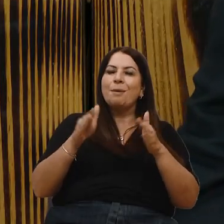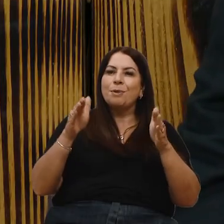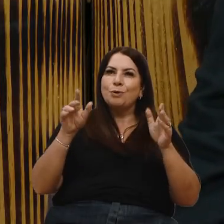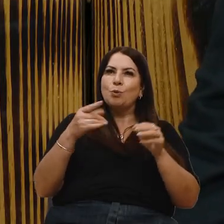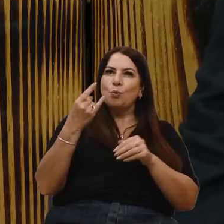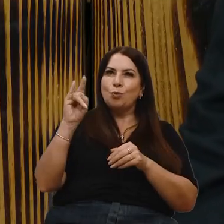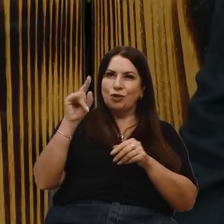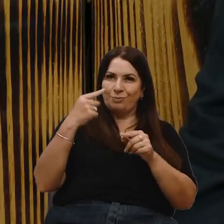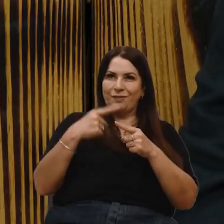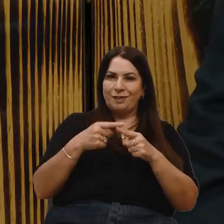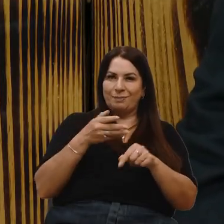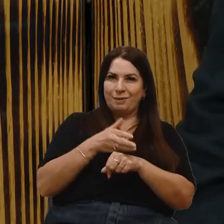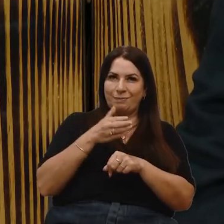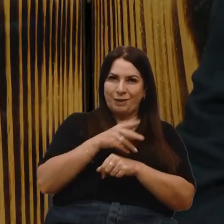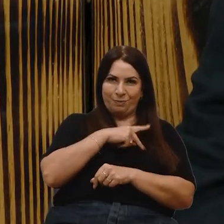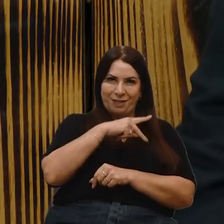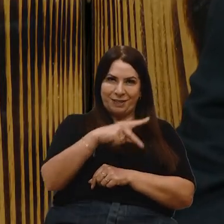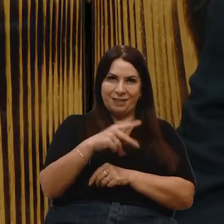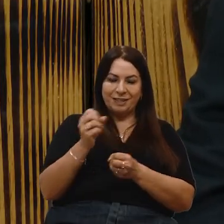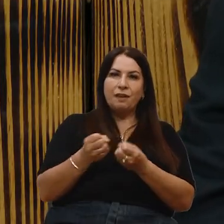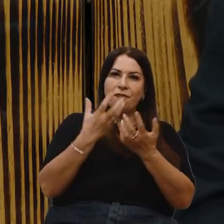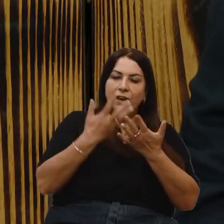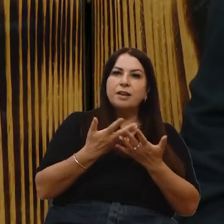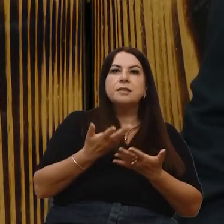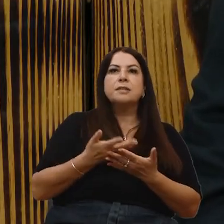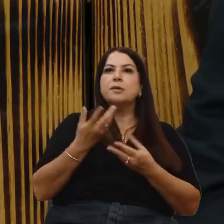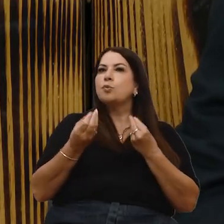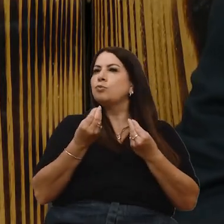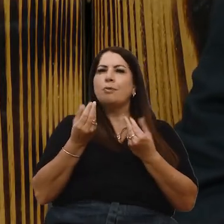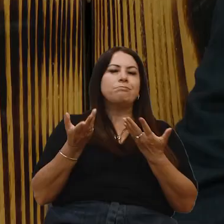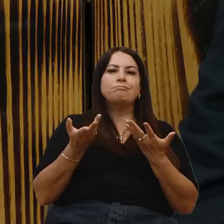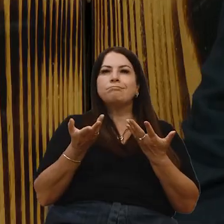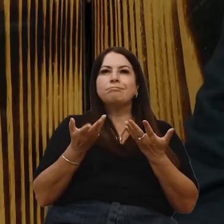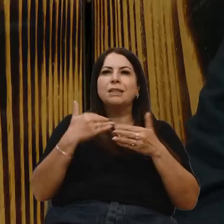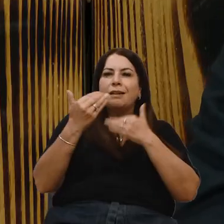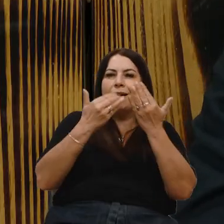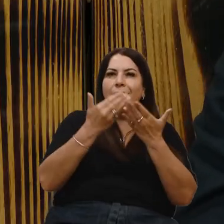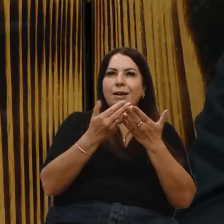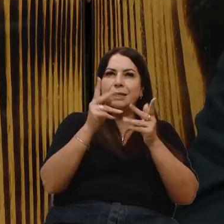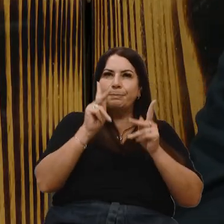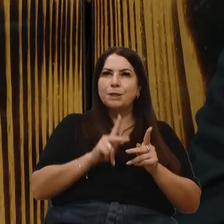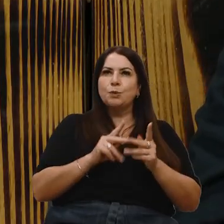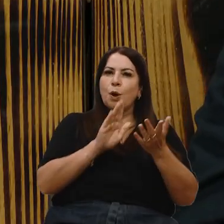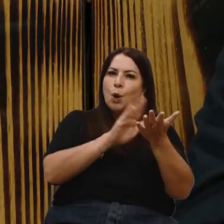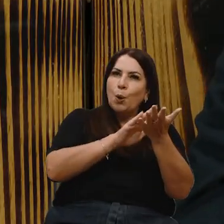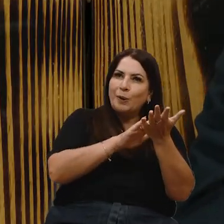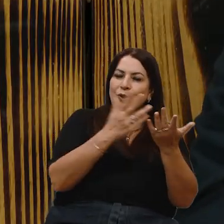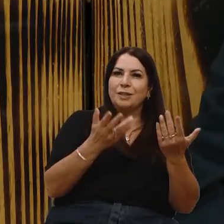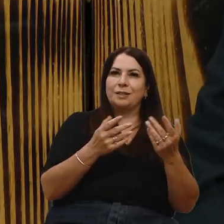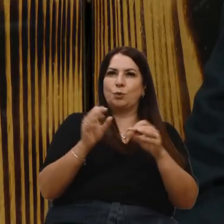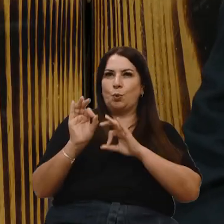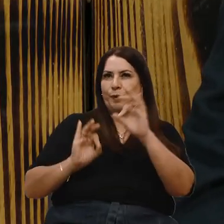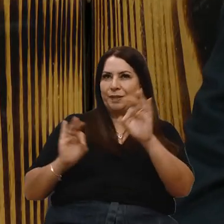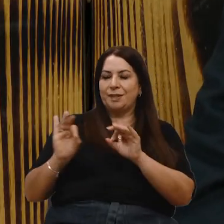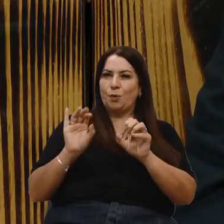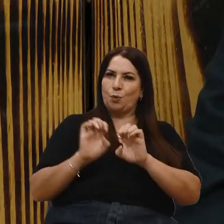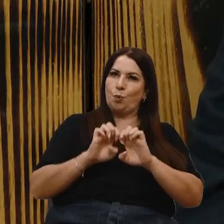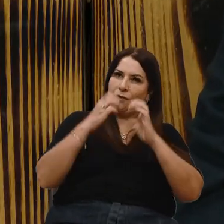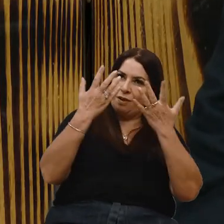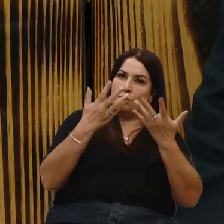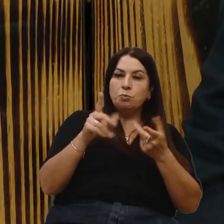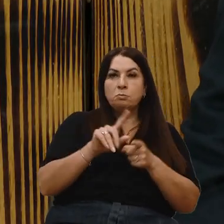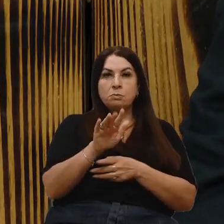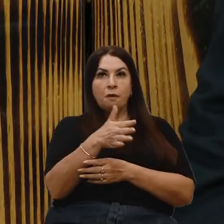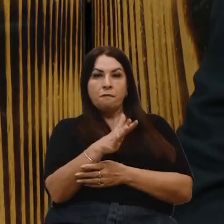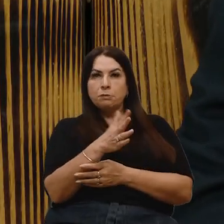abertura que será a sua última edição como presidente da festa, como que está esse processo, as pessoas elogiando a organização do